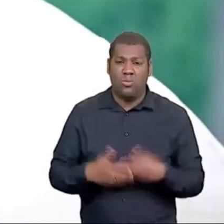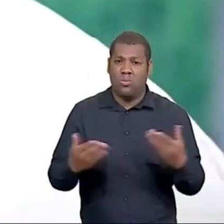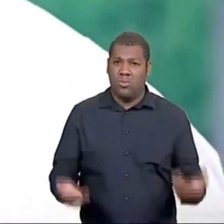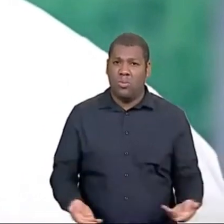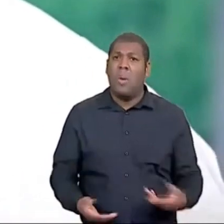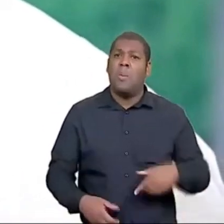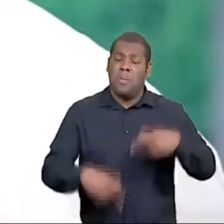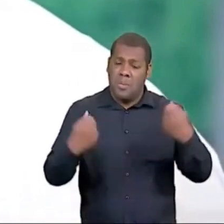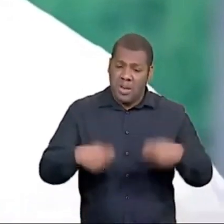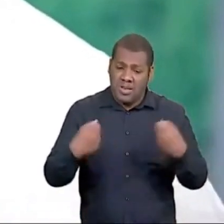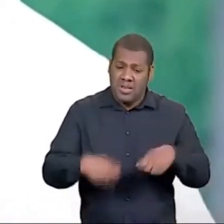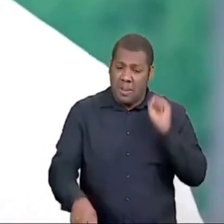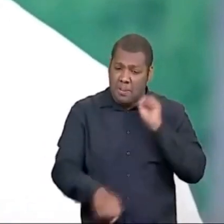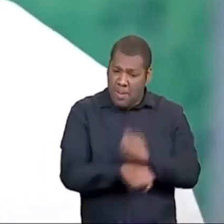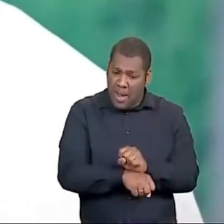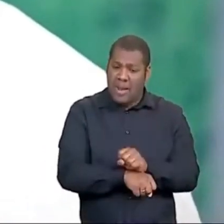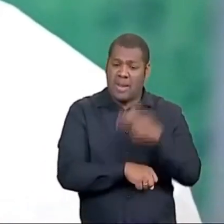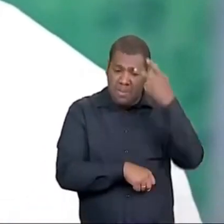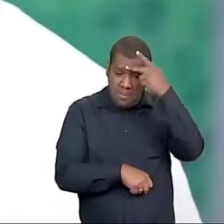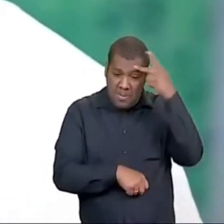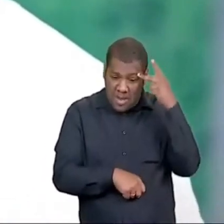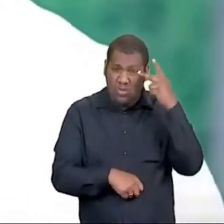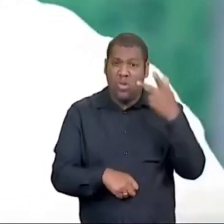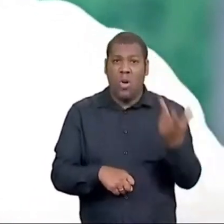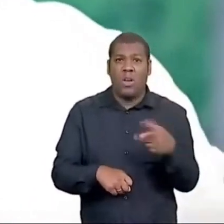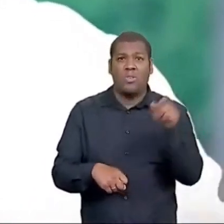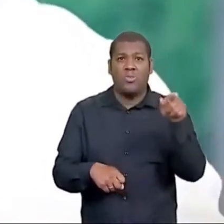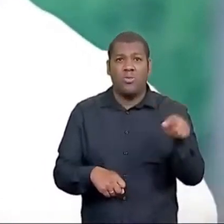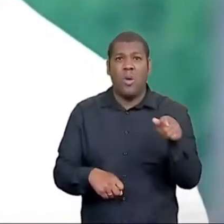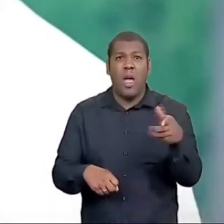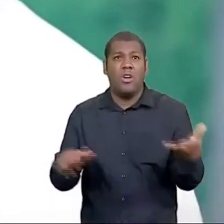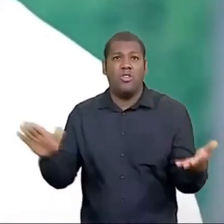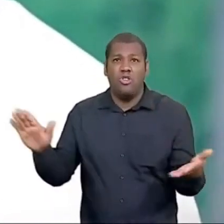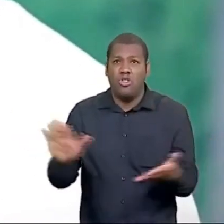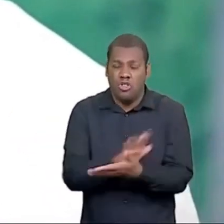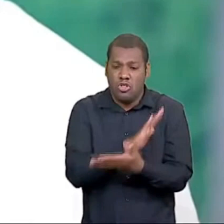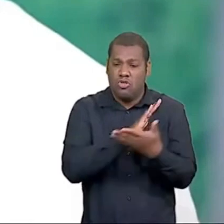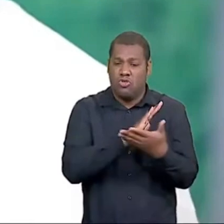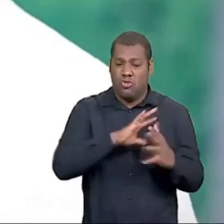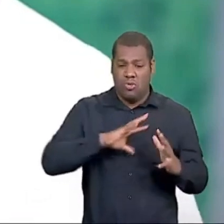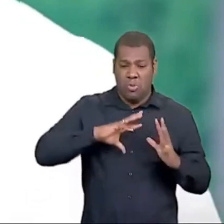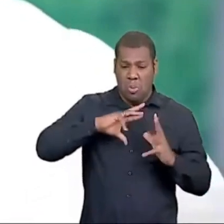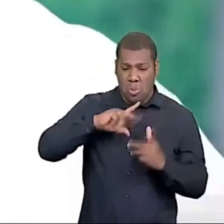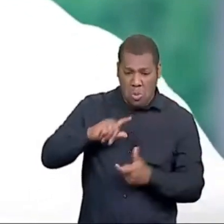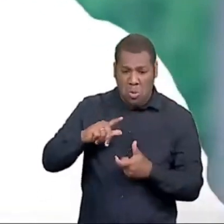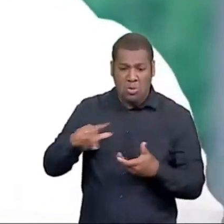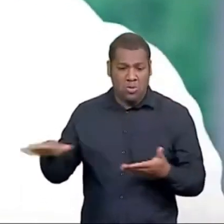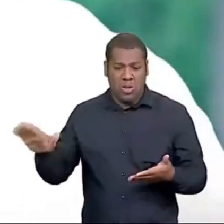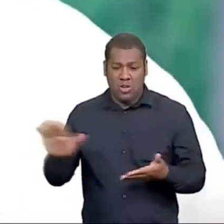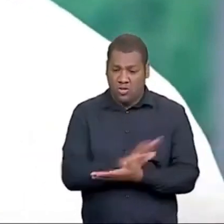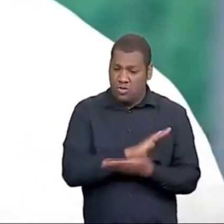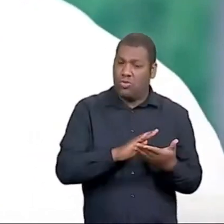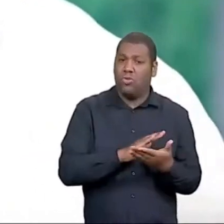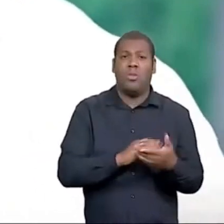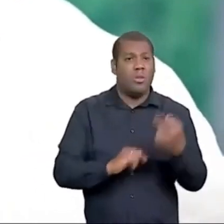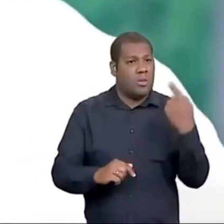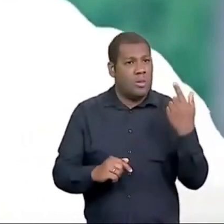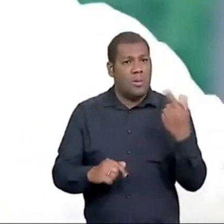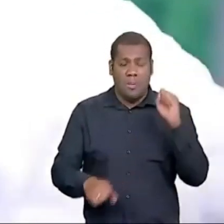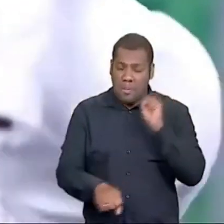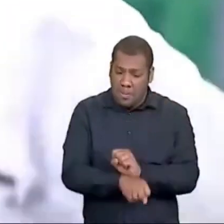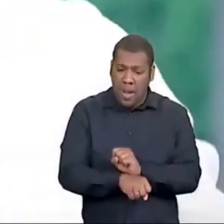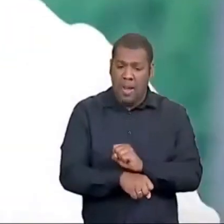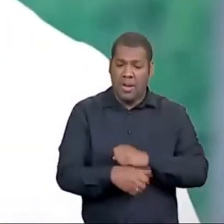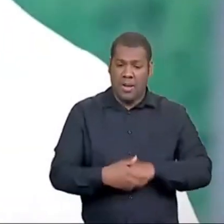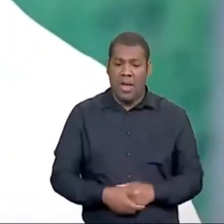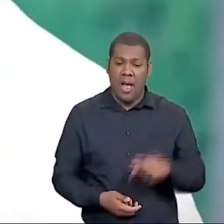lugar. Porque a questão é muito séria. Nós temos ilhas que podem desaparecer, Nós estamos vendo aqui no Brasil mesmo, a gente vê o